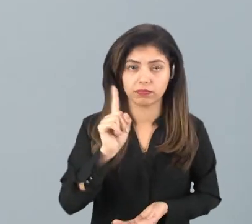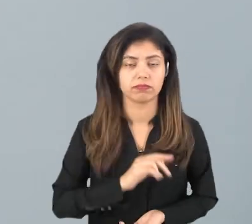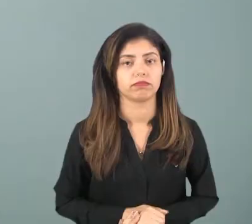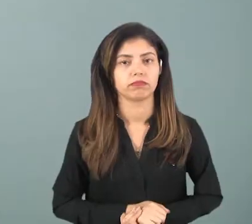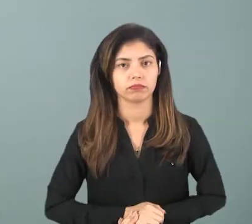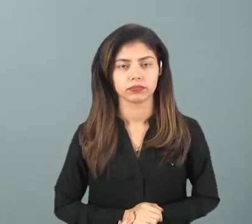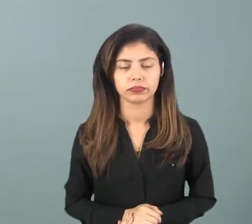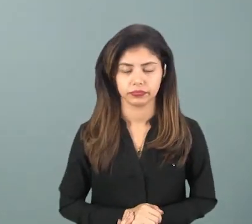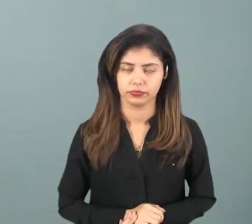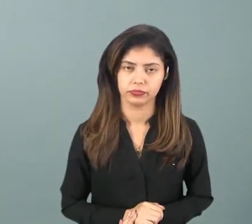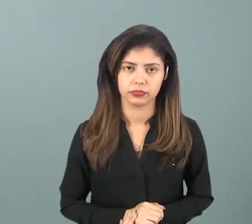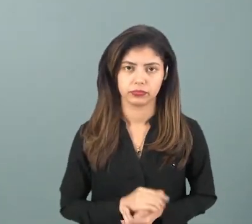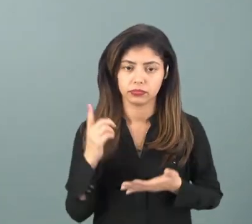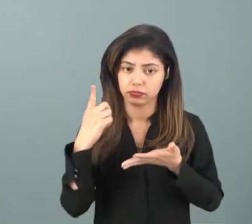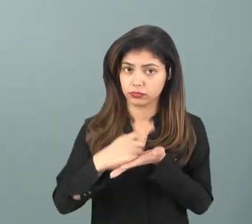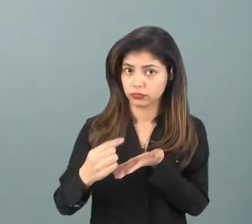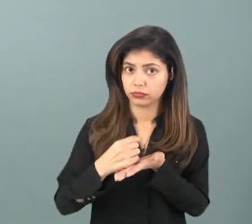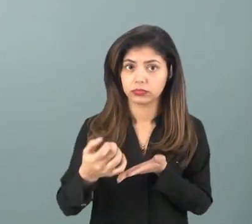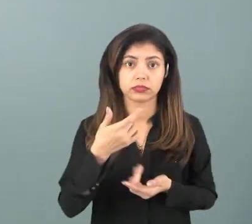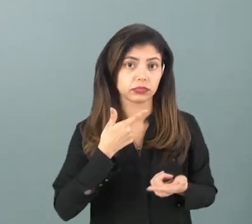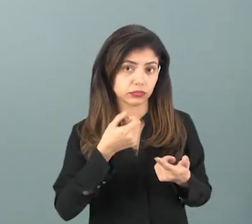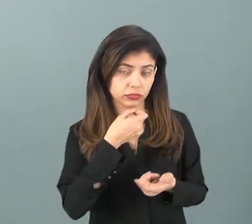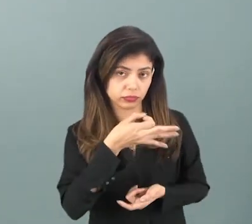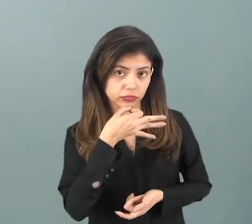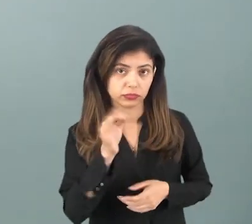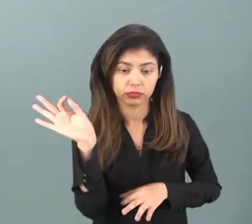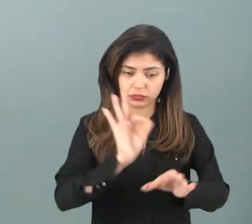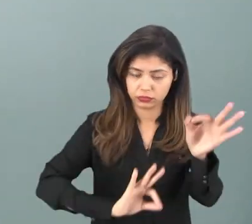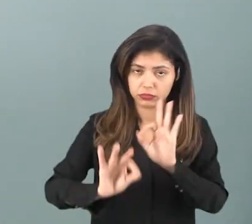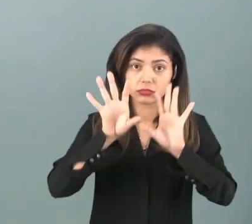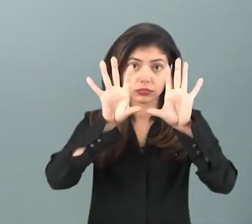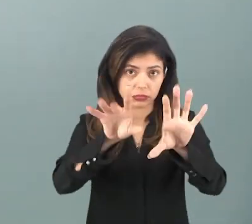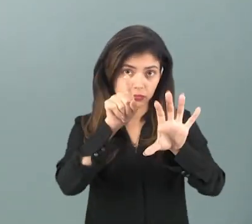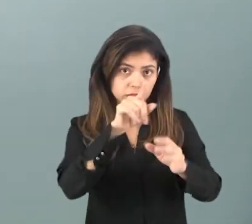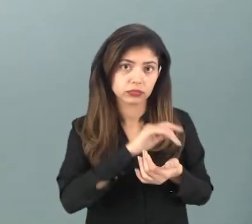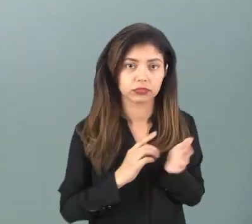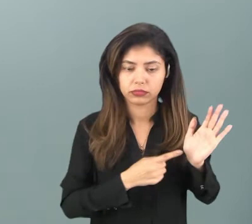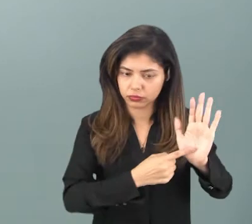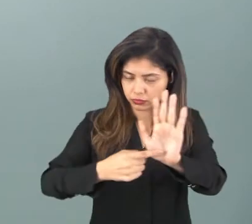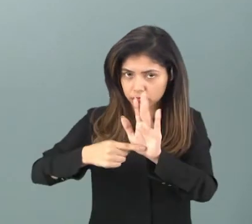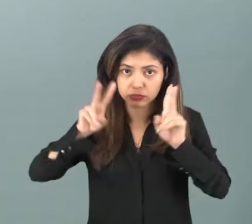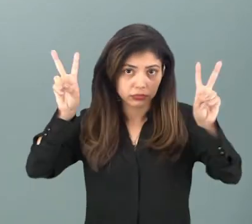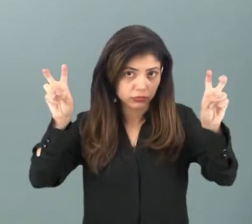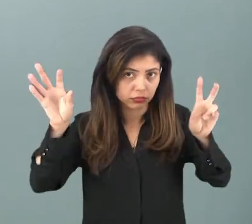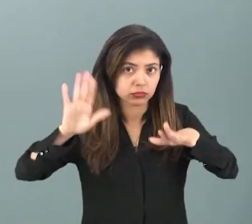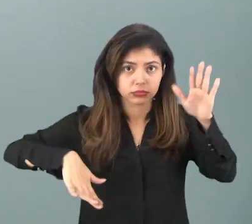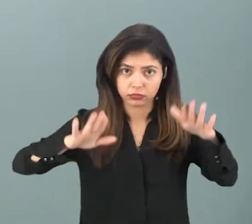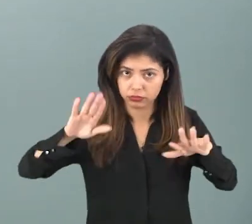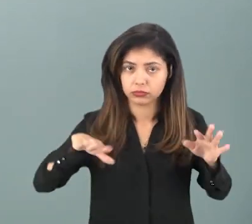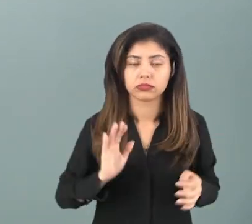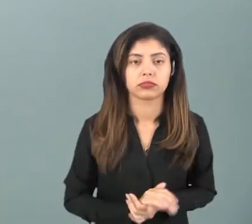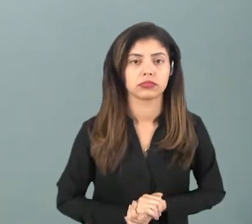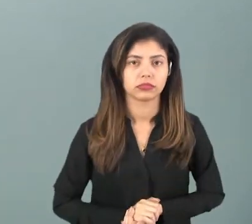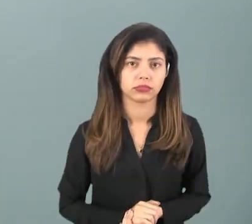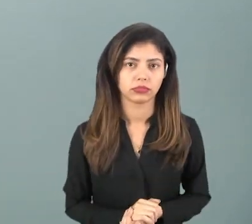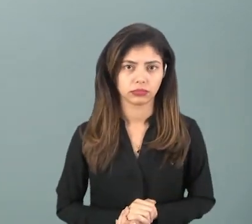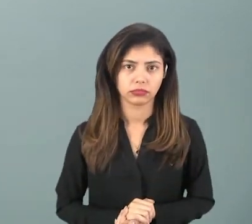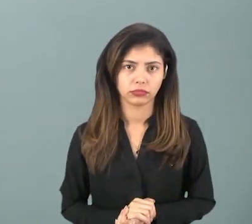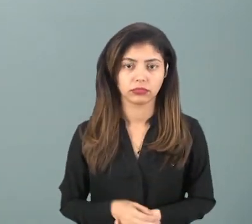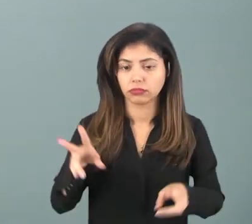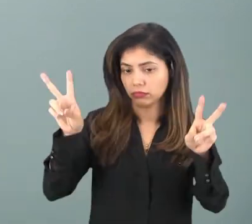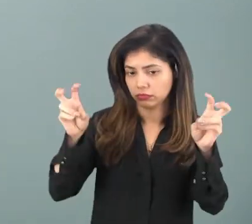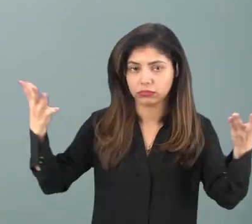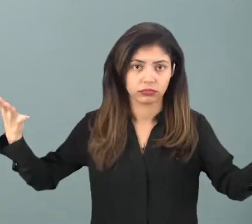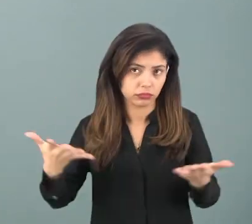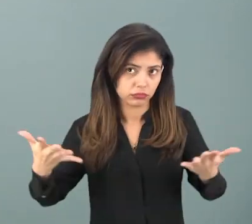não, tá? Os artigos de opiniões, eles são organizados dessa forma. Você apresenta o tema, que geralmente é um tema da